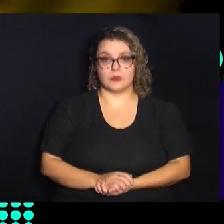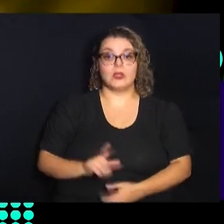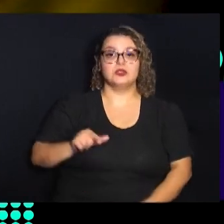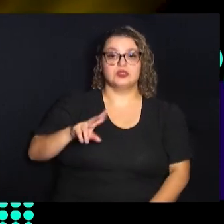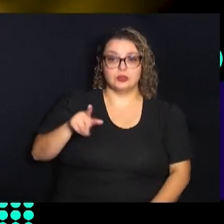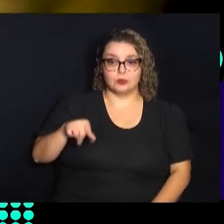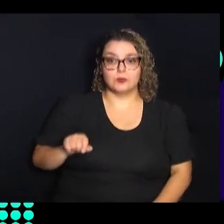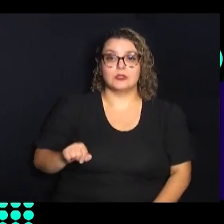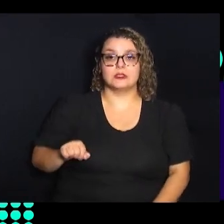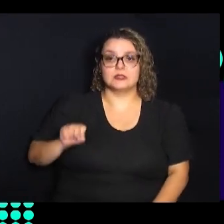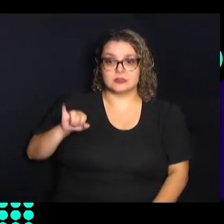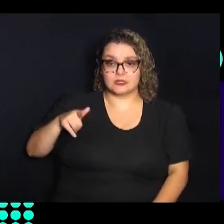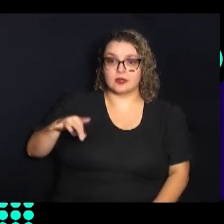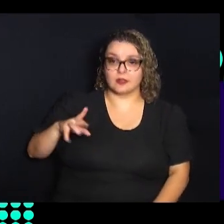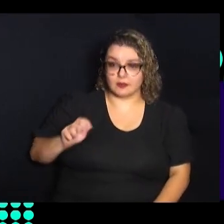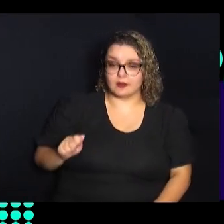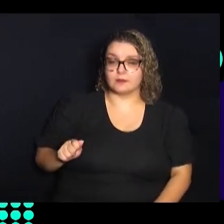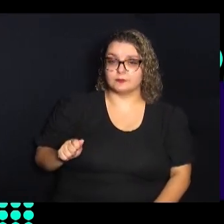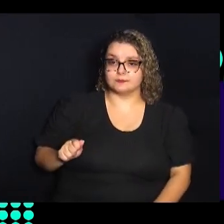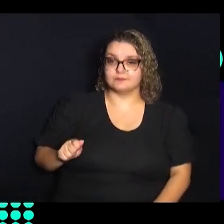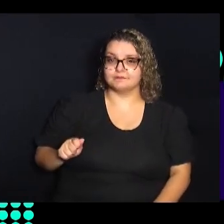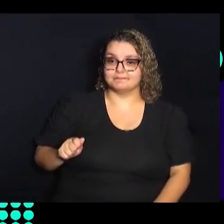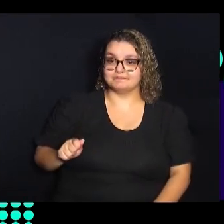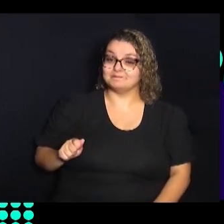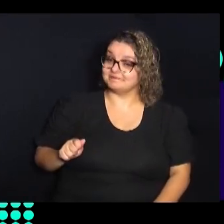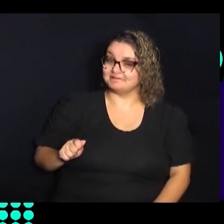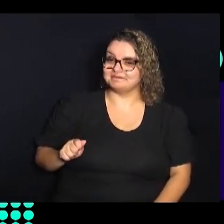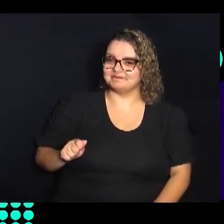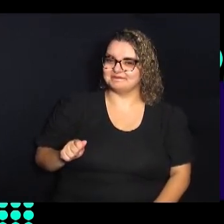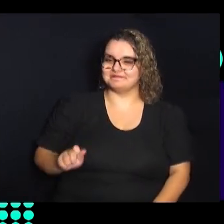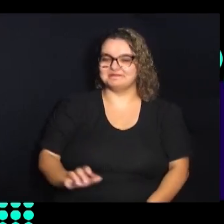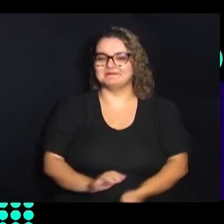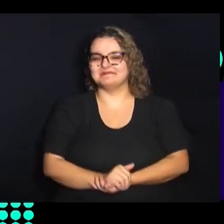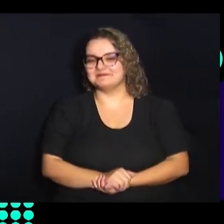De Luiz Humberto Siqueira.